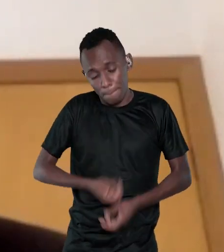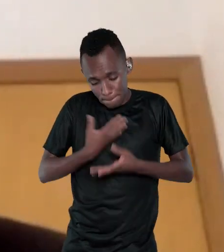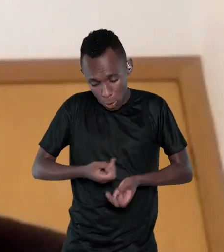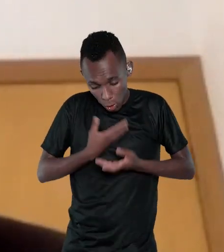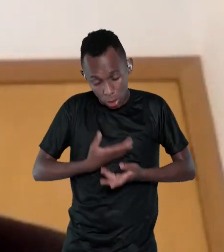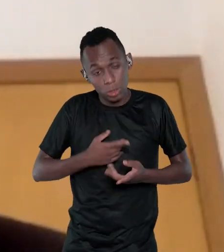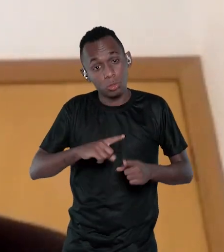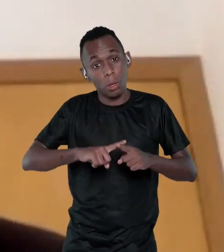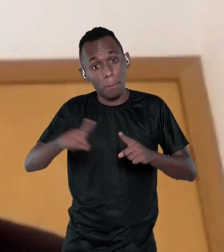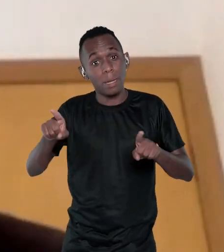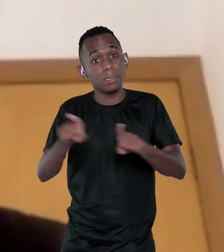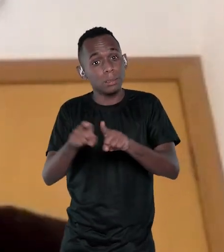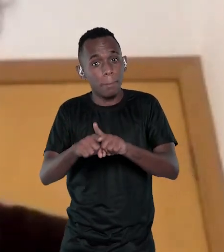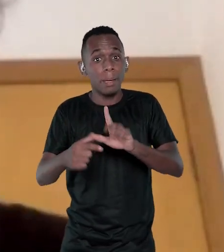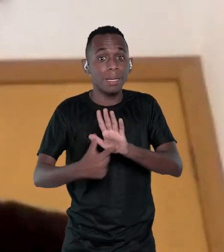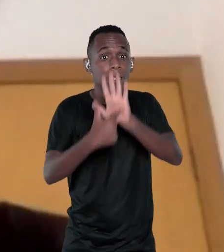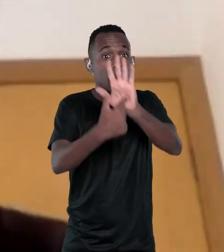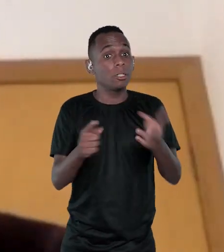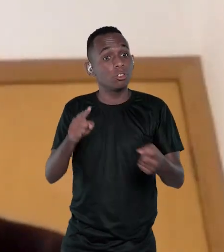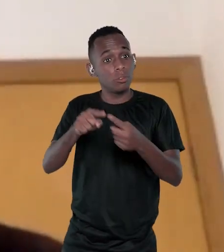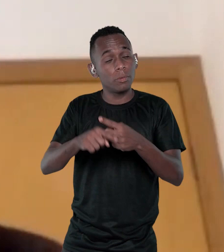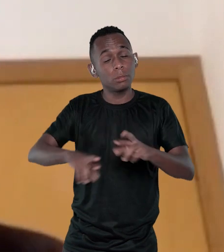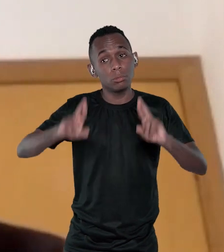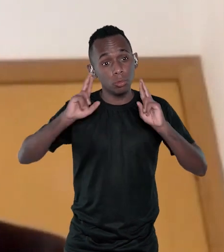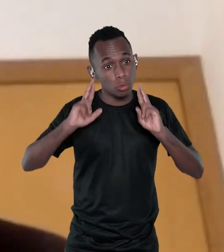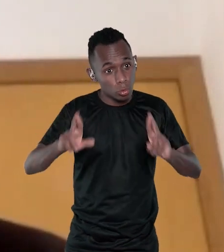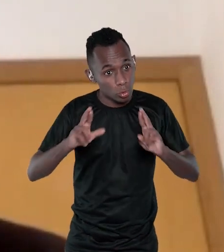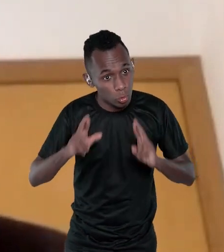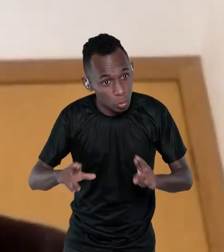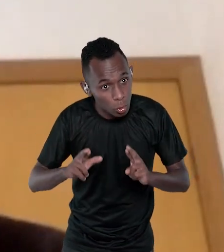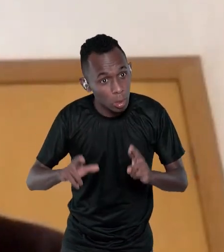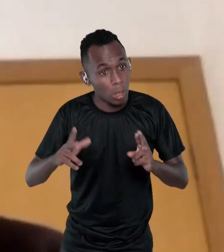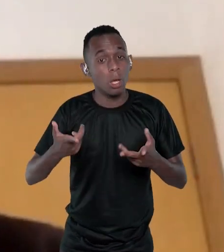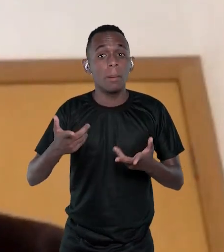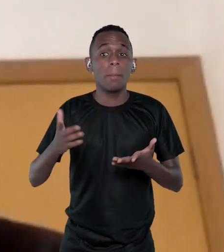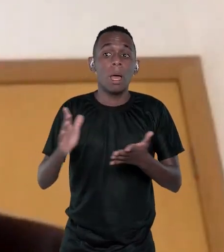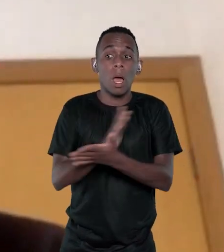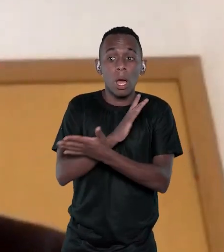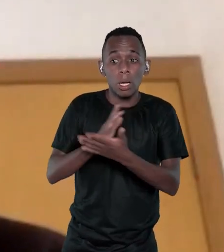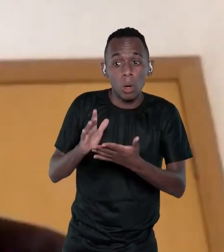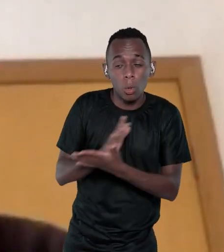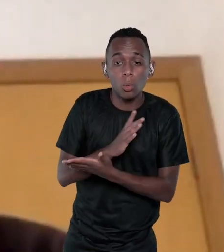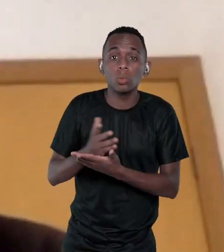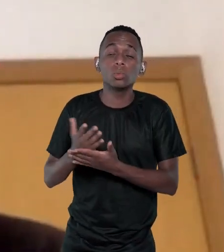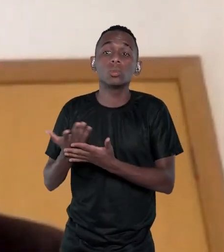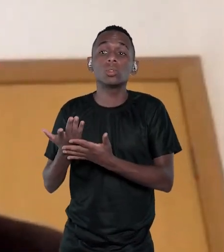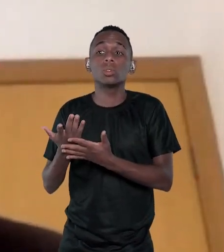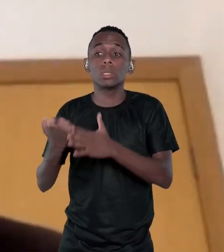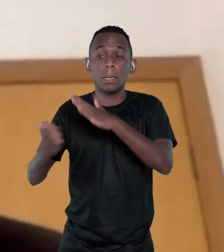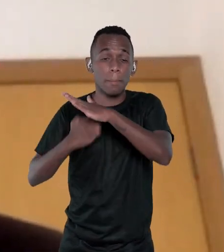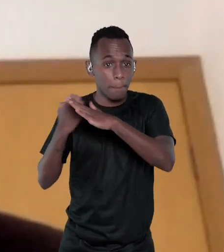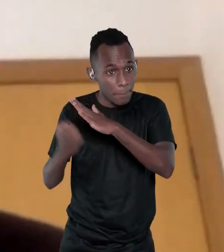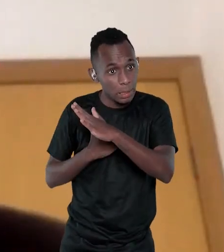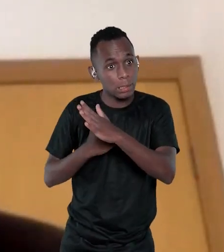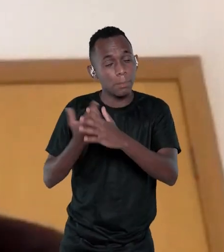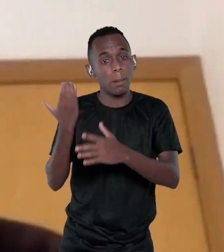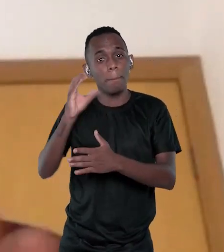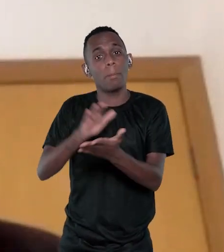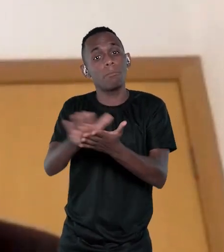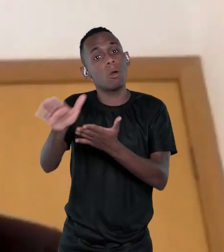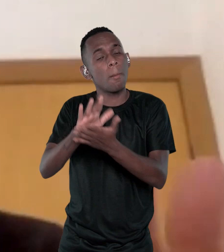pouco, ele é poético, sim, mas é também um pouco didático. Esperamos que